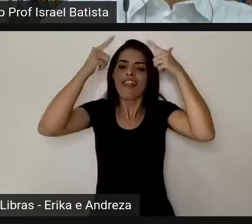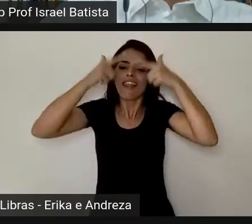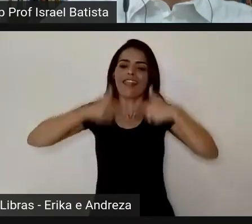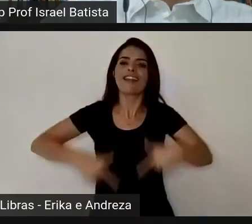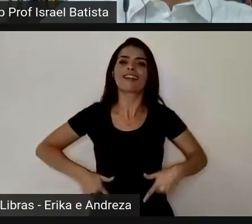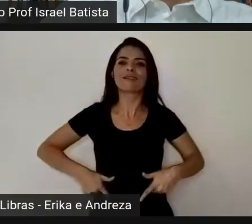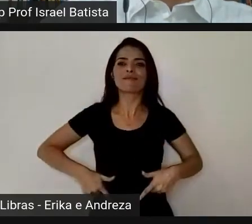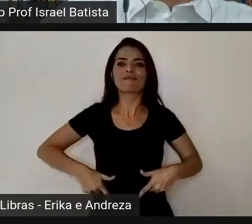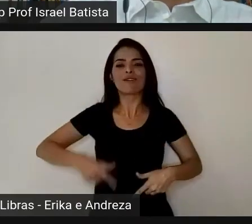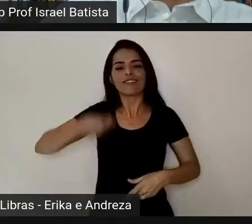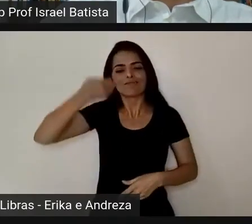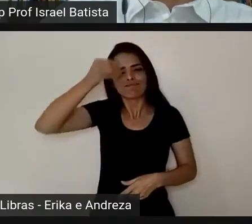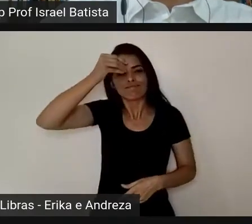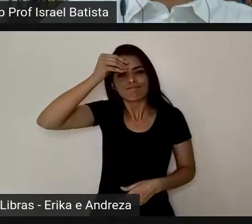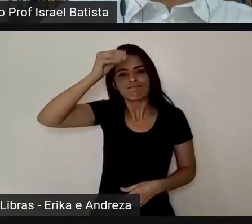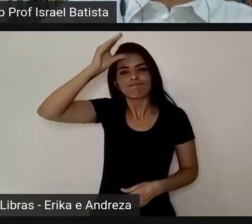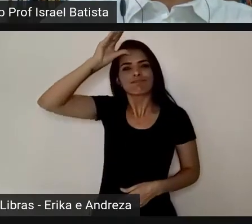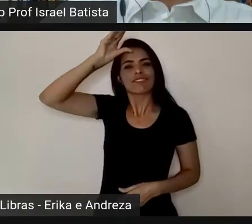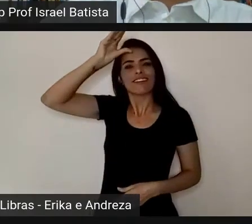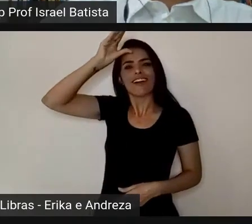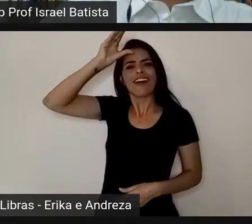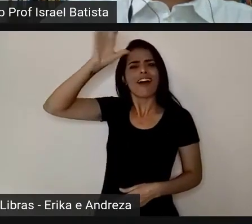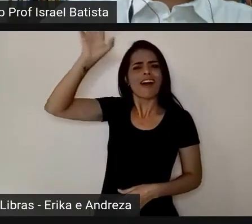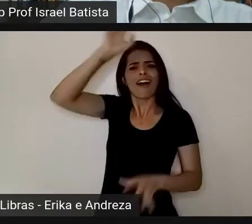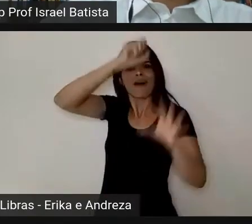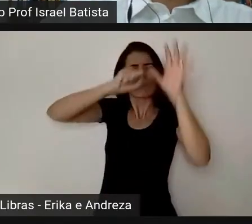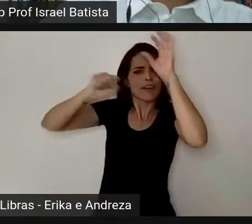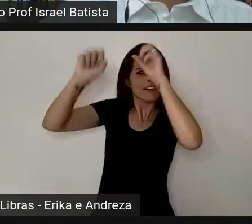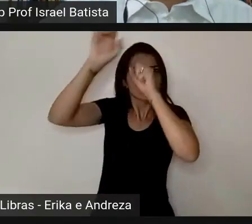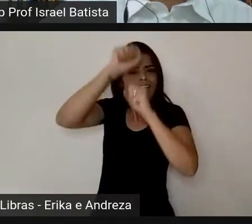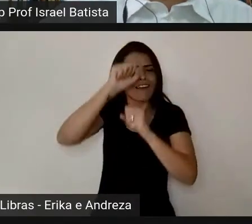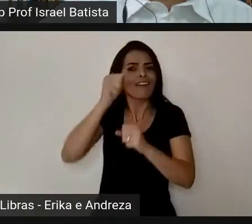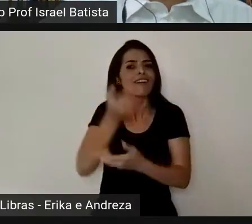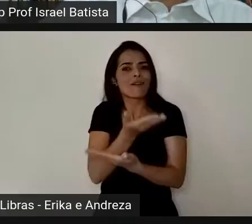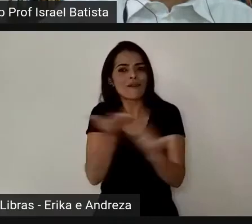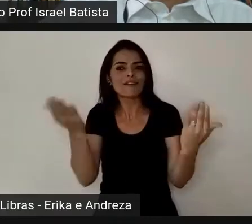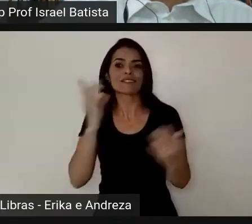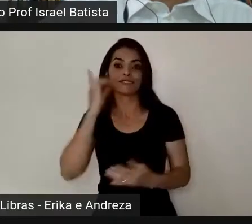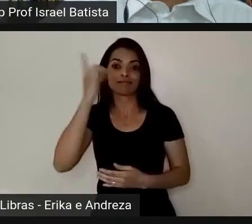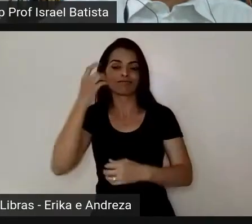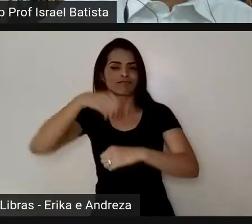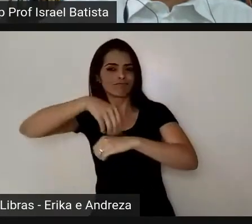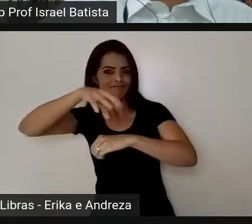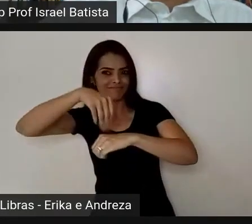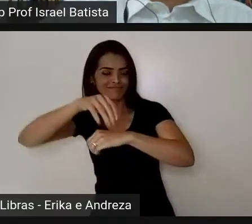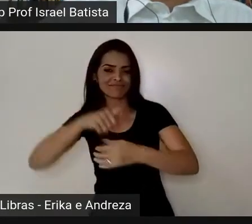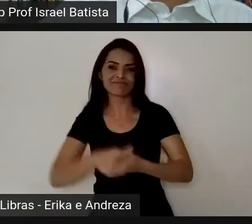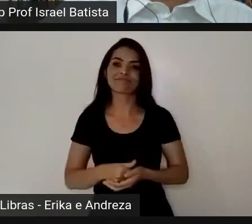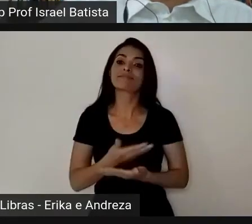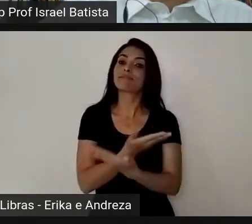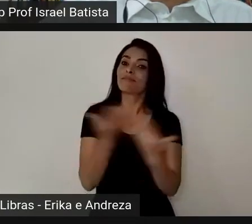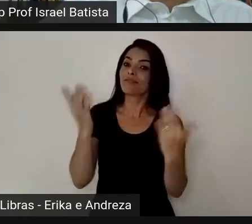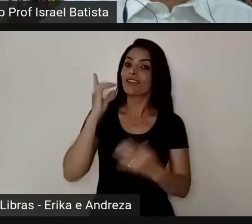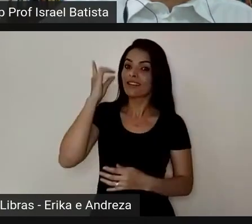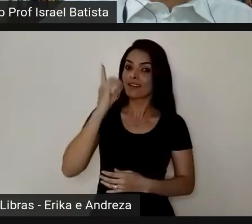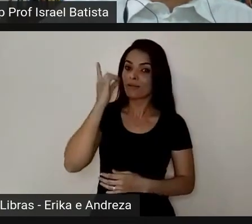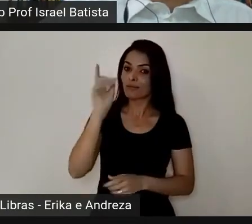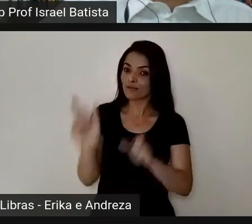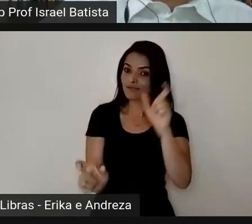que os nossos parlamentares, né, têm a falar. E eu passo a apresentar, então, os parlamentares que irão debater esse